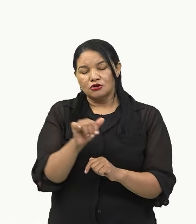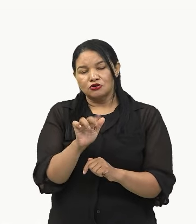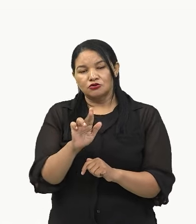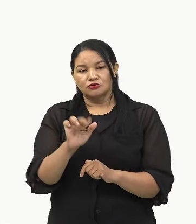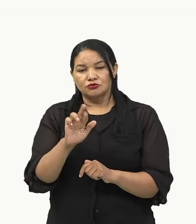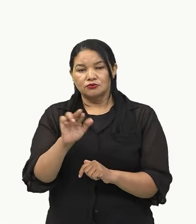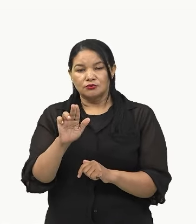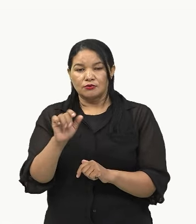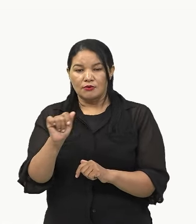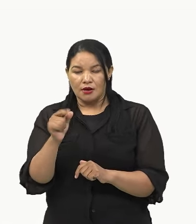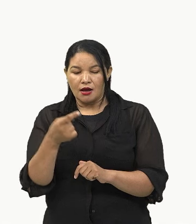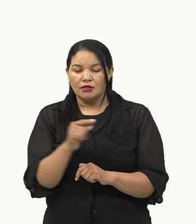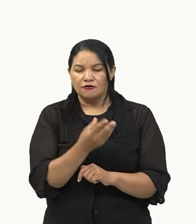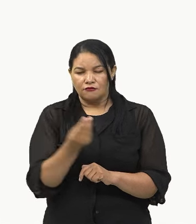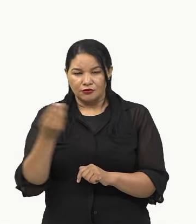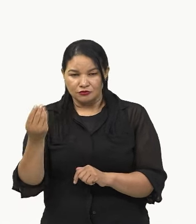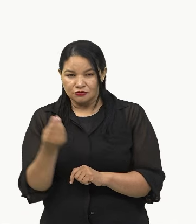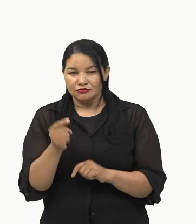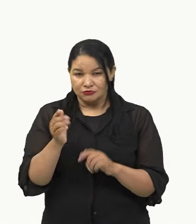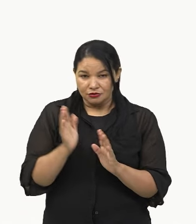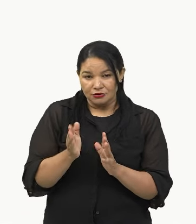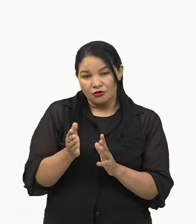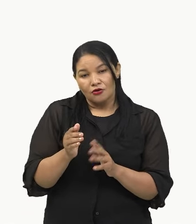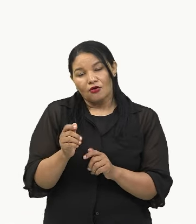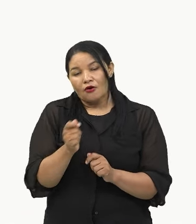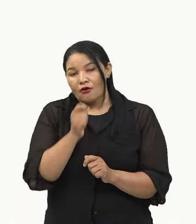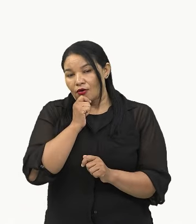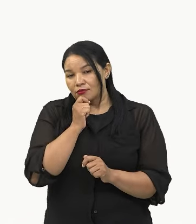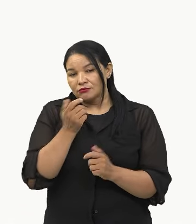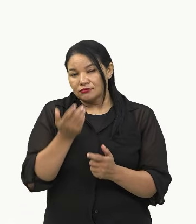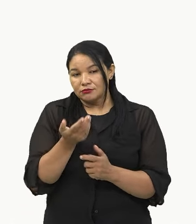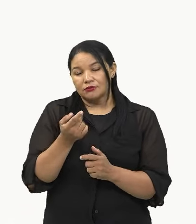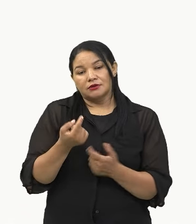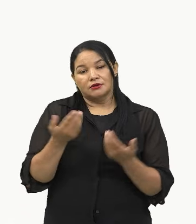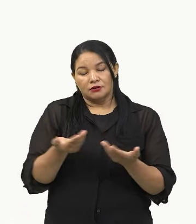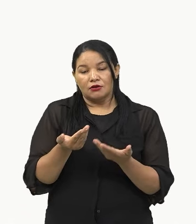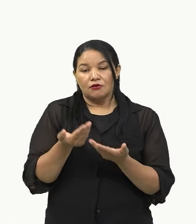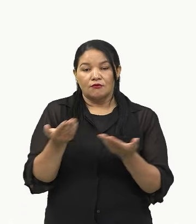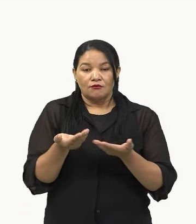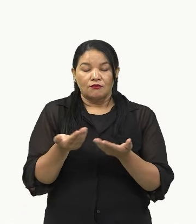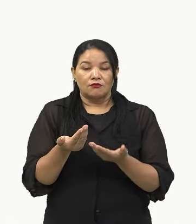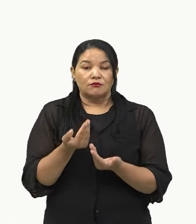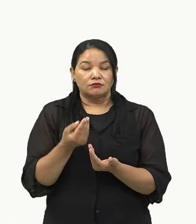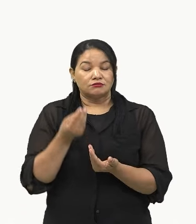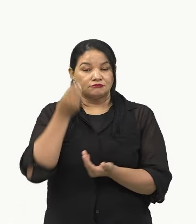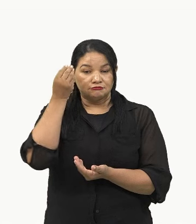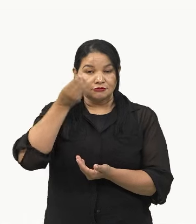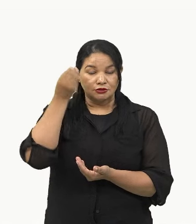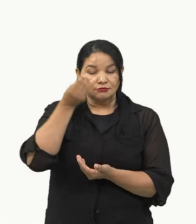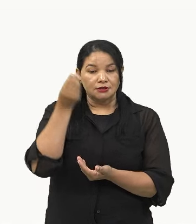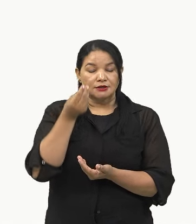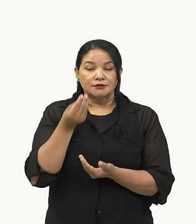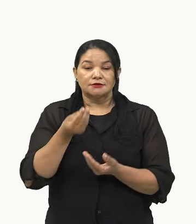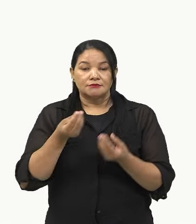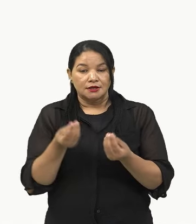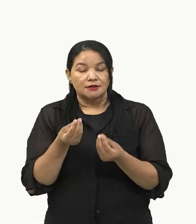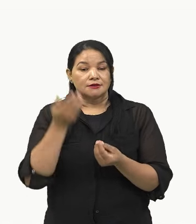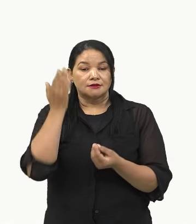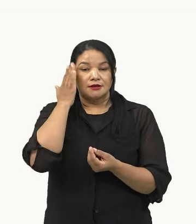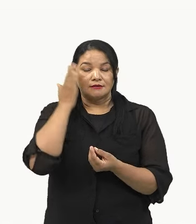alguma vez? Né? Então, aí a gente tem um perfeito, né? Um uso de experiência. Eu quero saber se essa pessoa